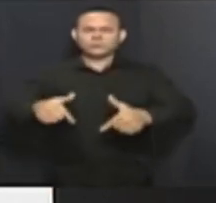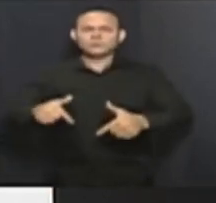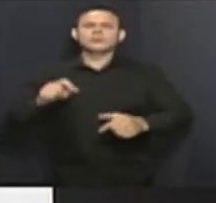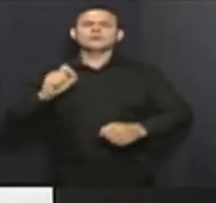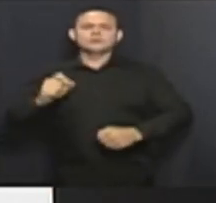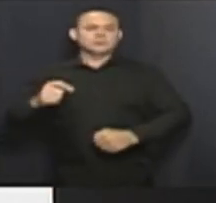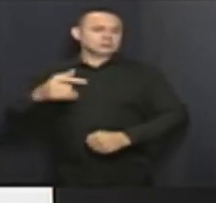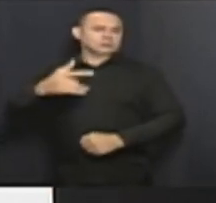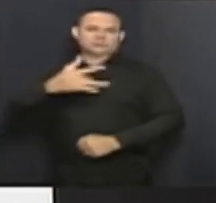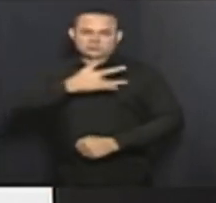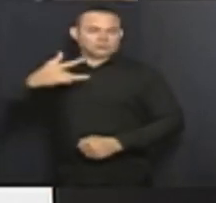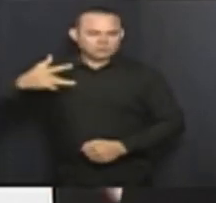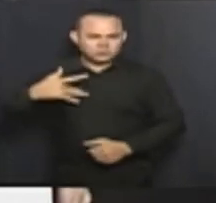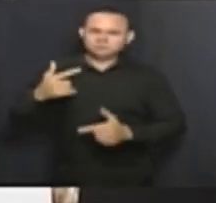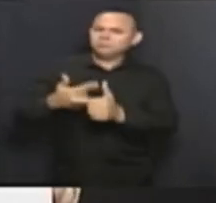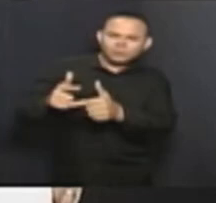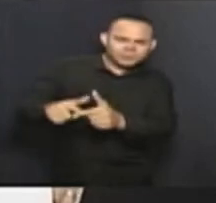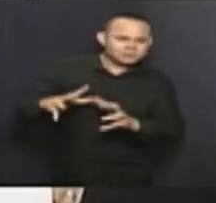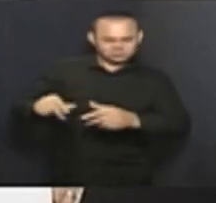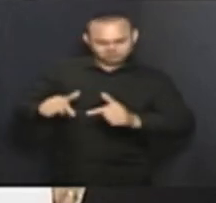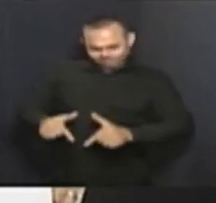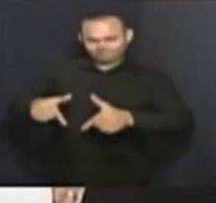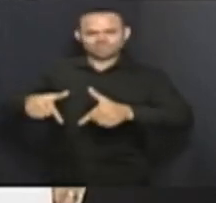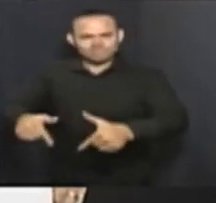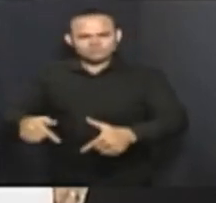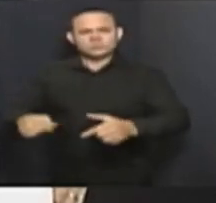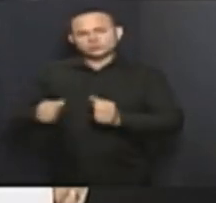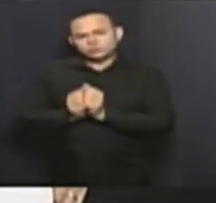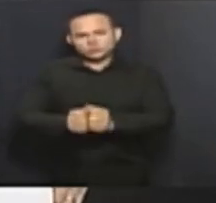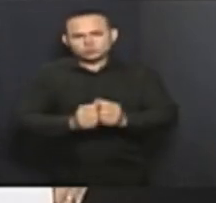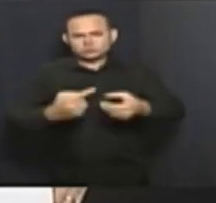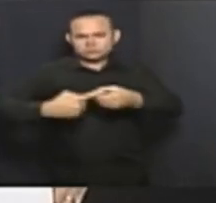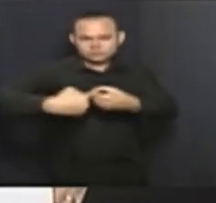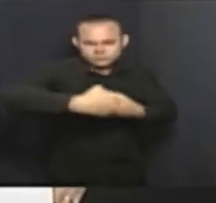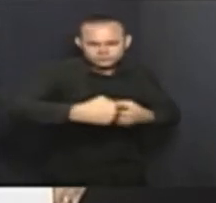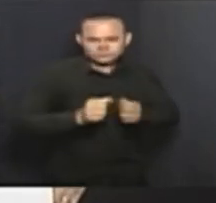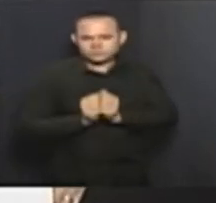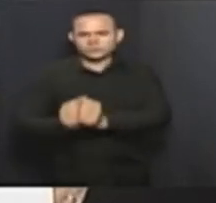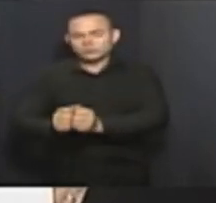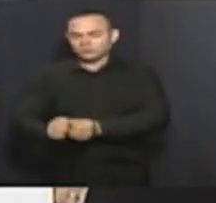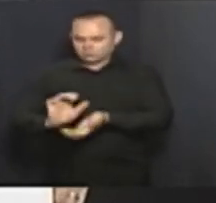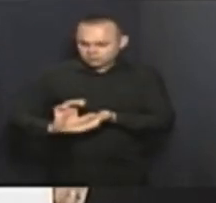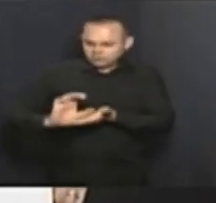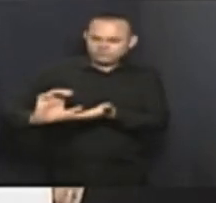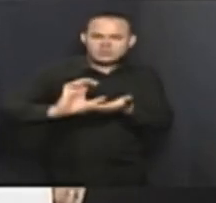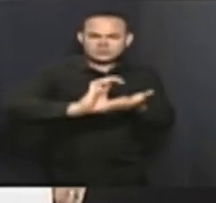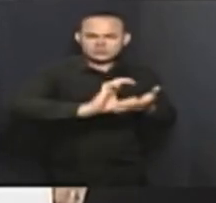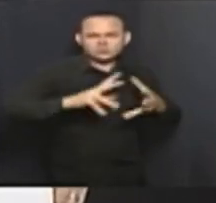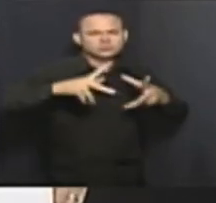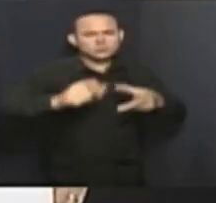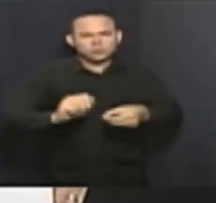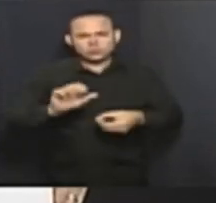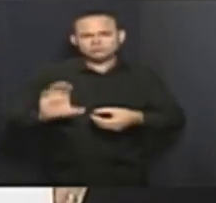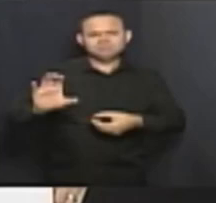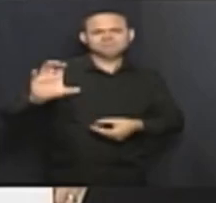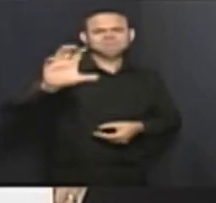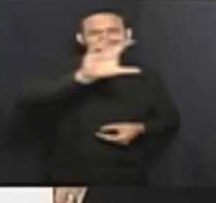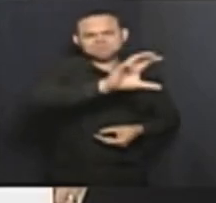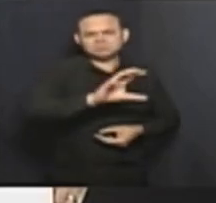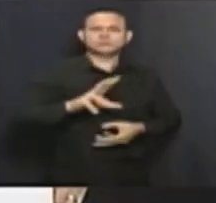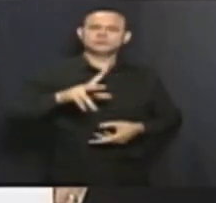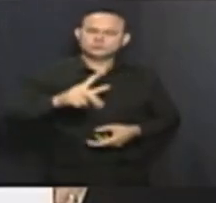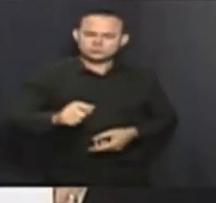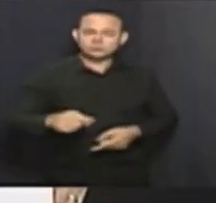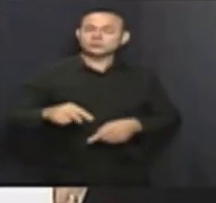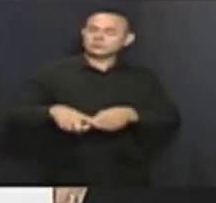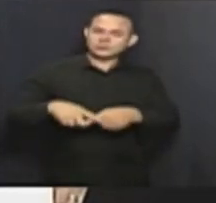junto evidentemente com os municípios investir firmemente na regionalização e investir